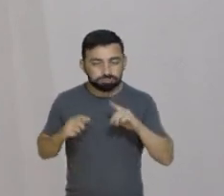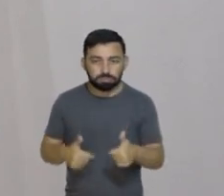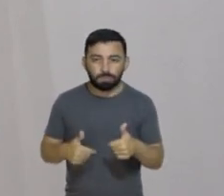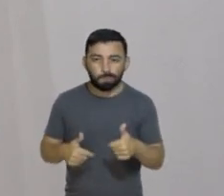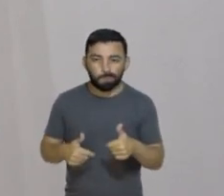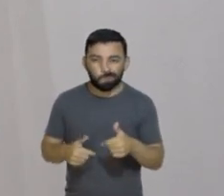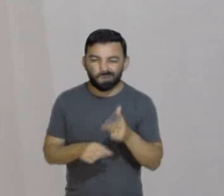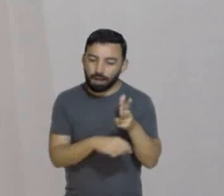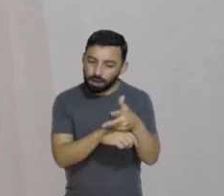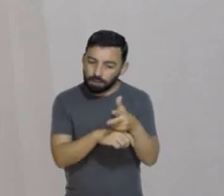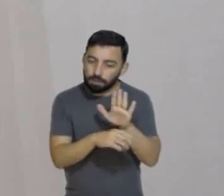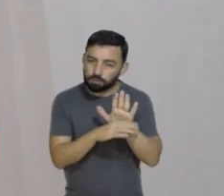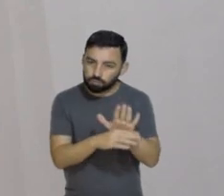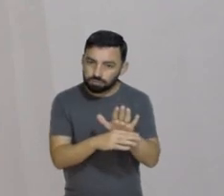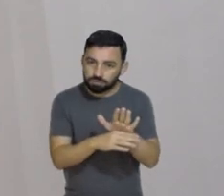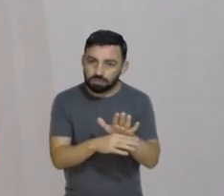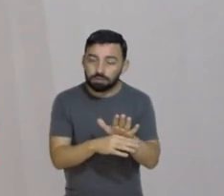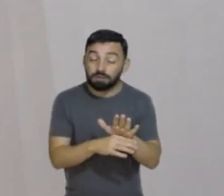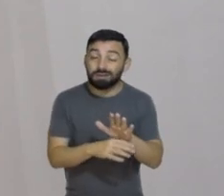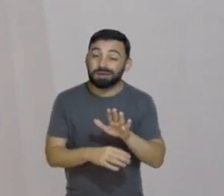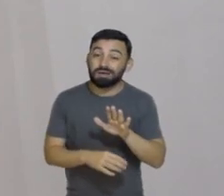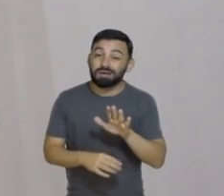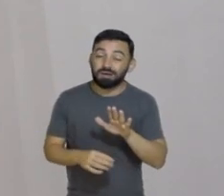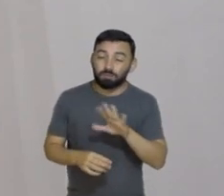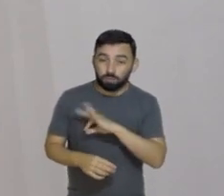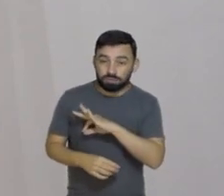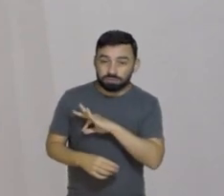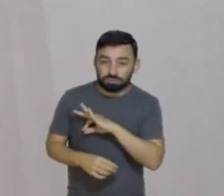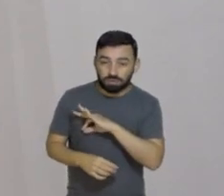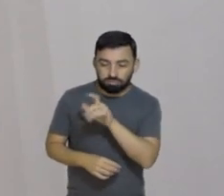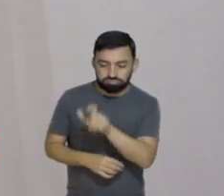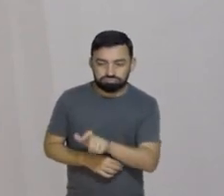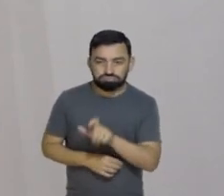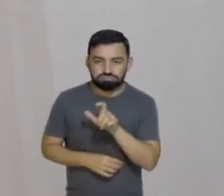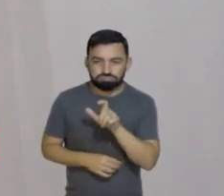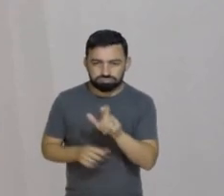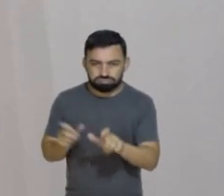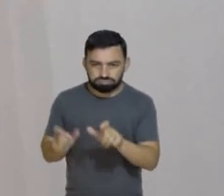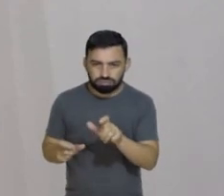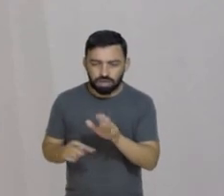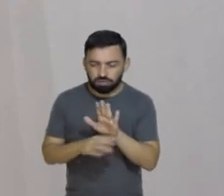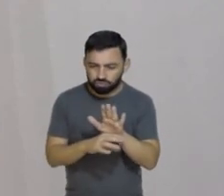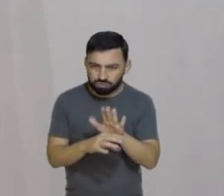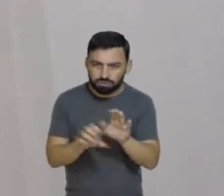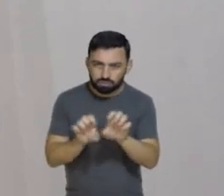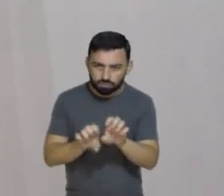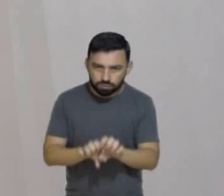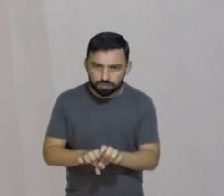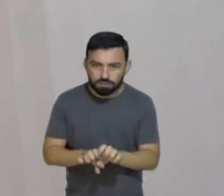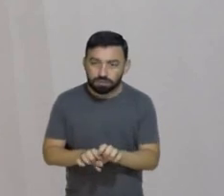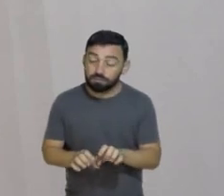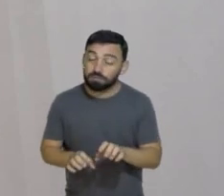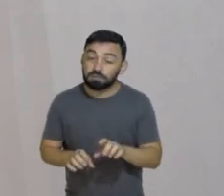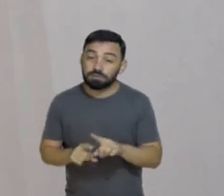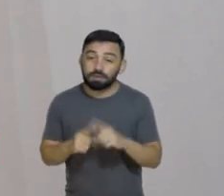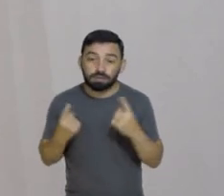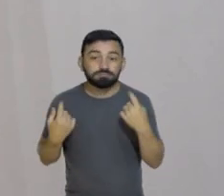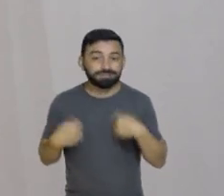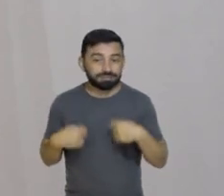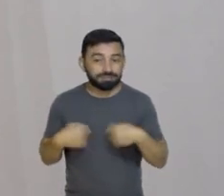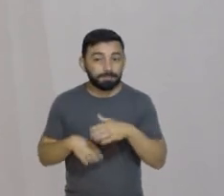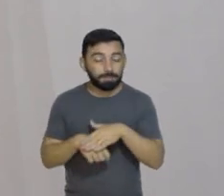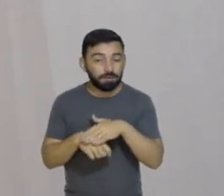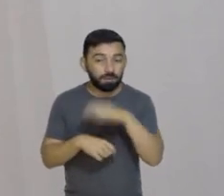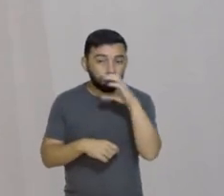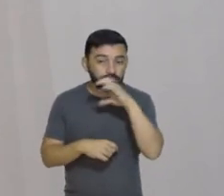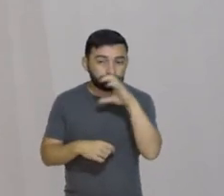câmeras ajudam? Ajudam. Os policiais, melhora a estrutura? Melhora a estrutura. Mas nós precisamos dessa ação rápida